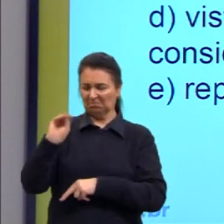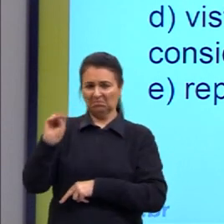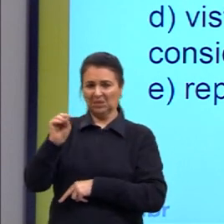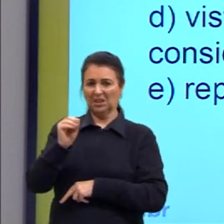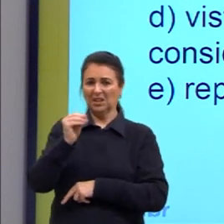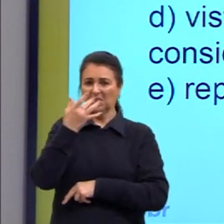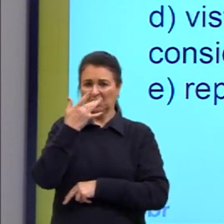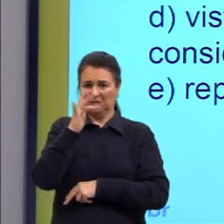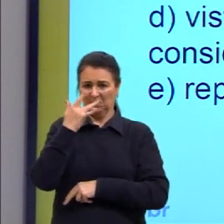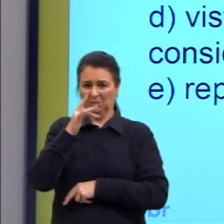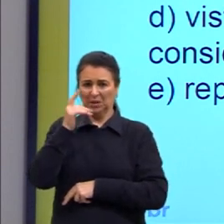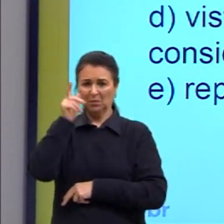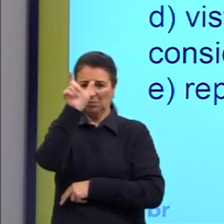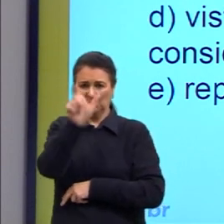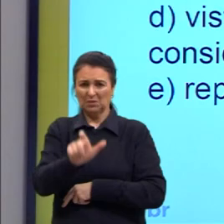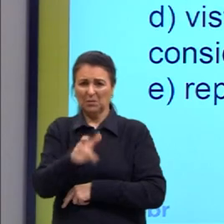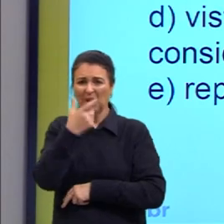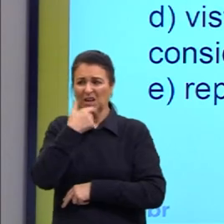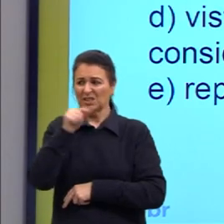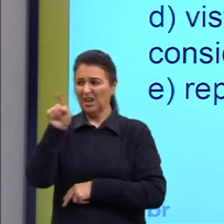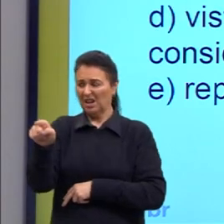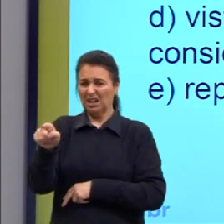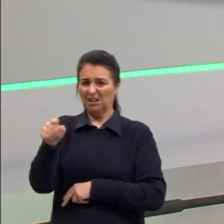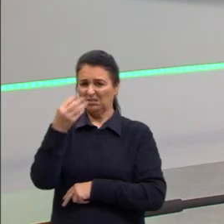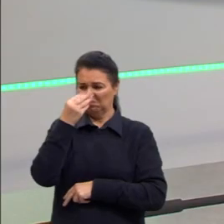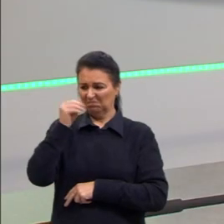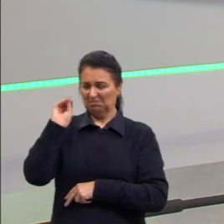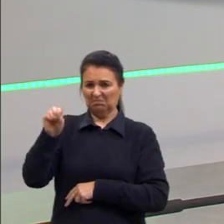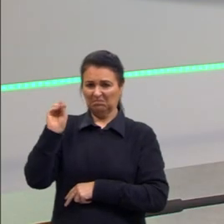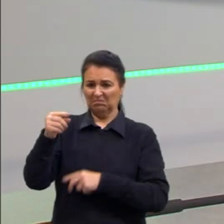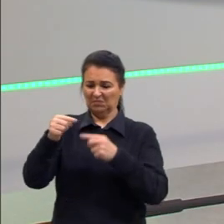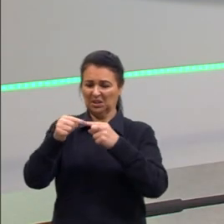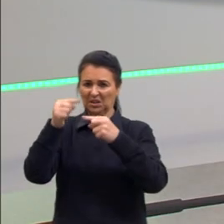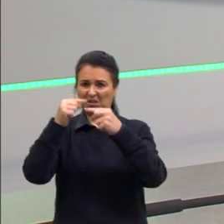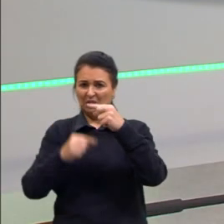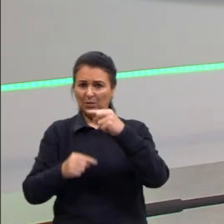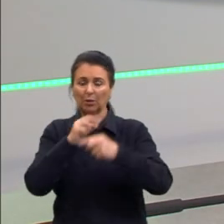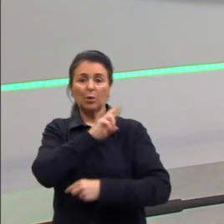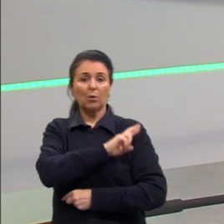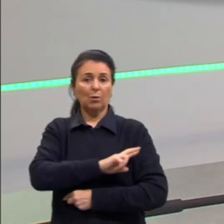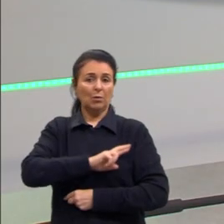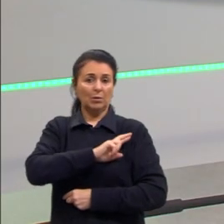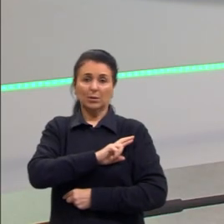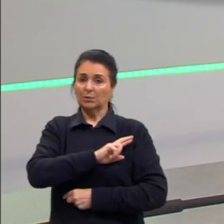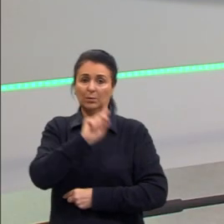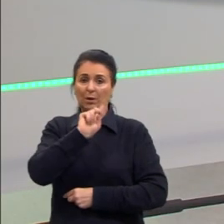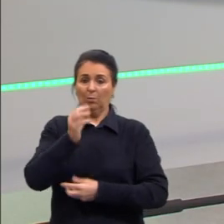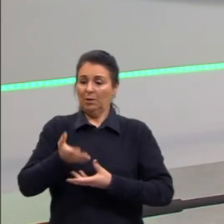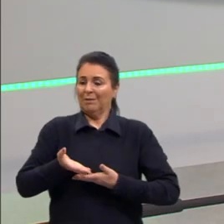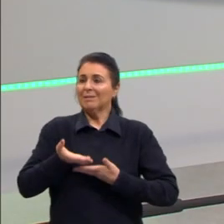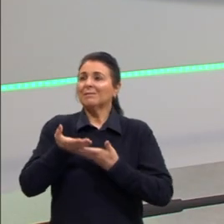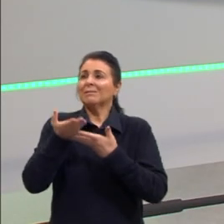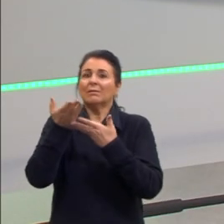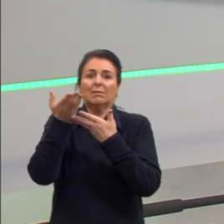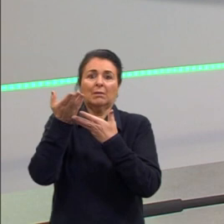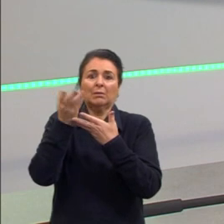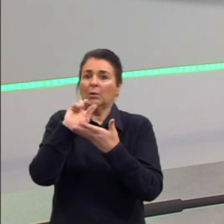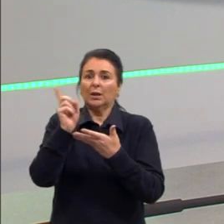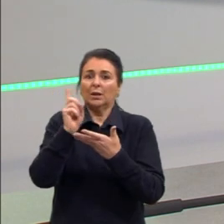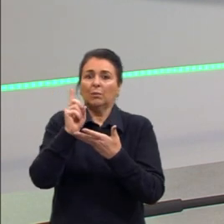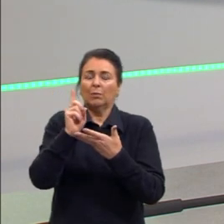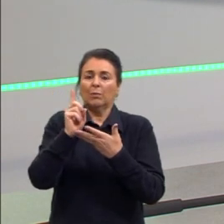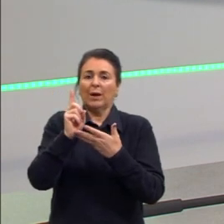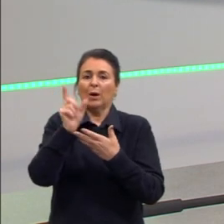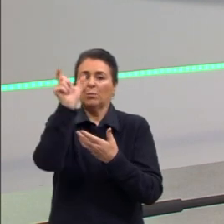Branco preconceituoso que o considera inferior não né porque o romantismo e Léo que exaltado e não é mais um ser inferior